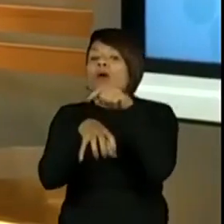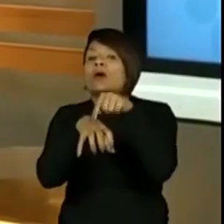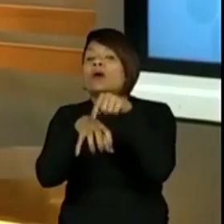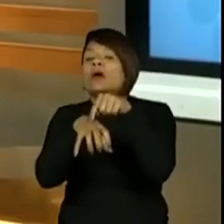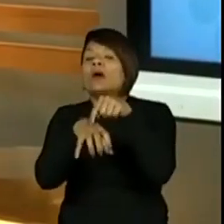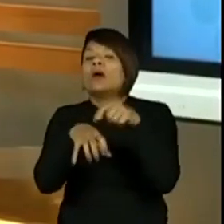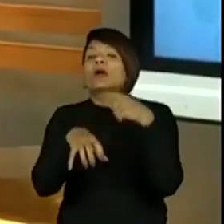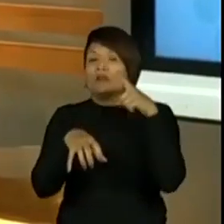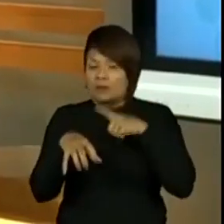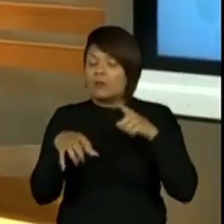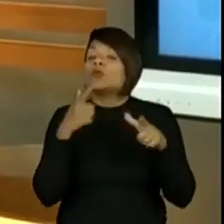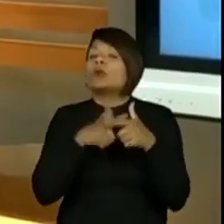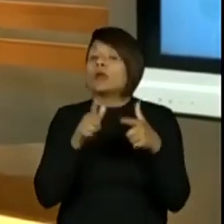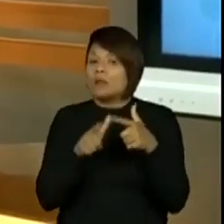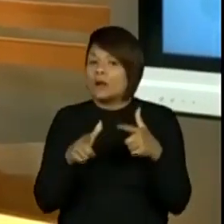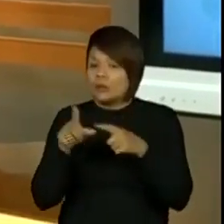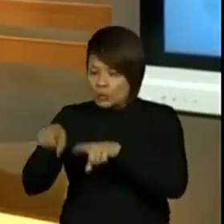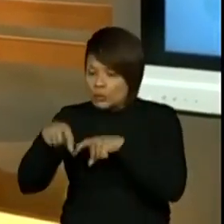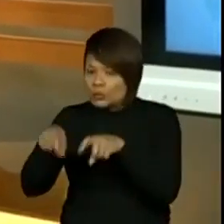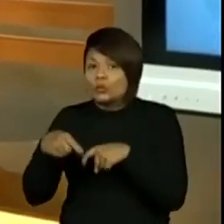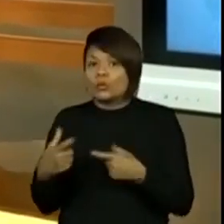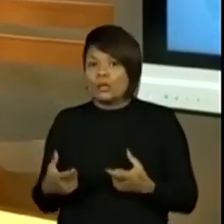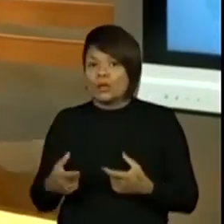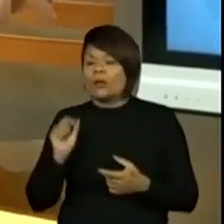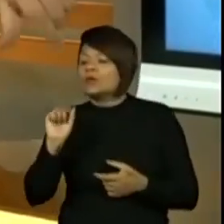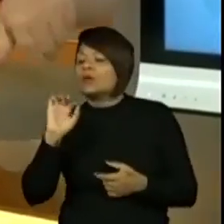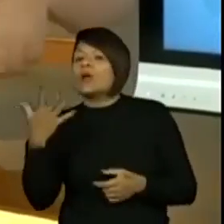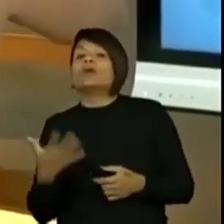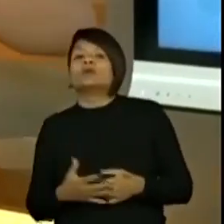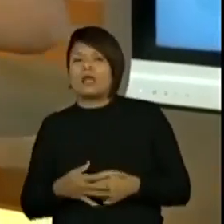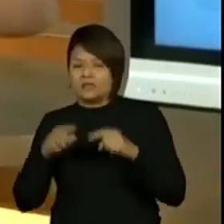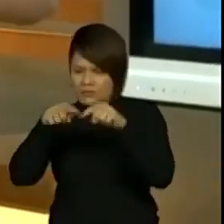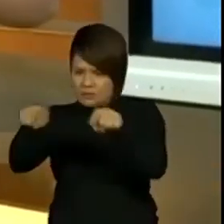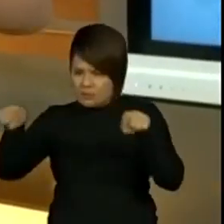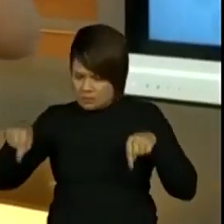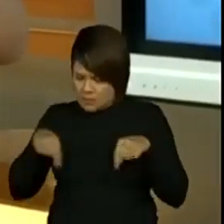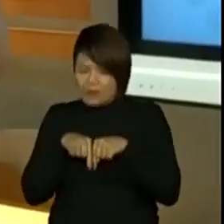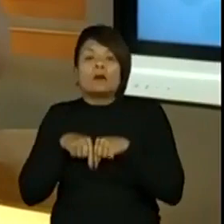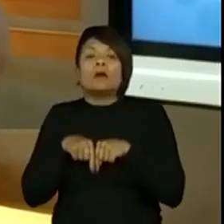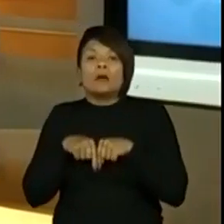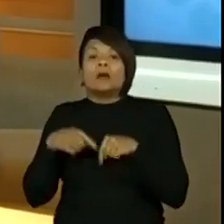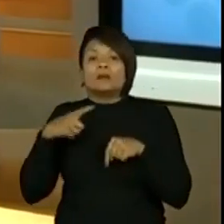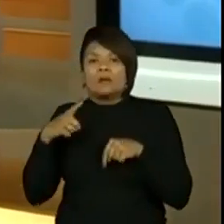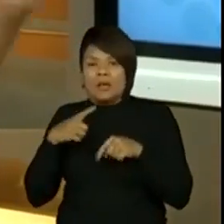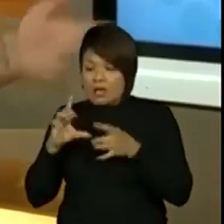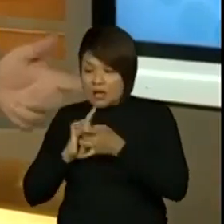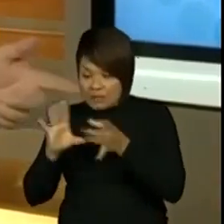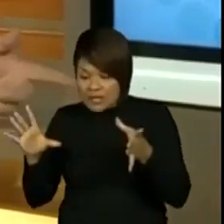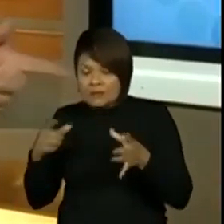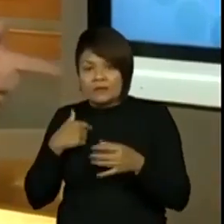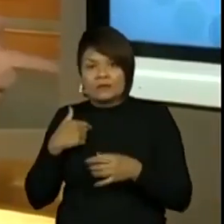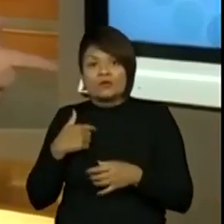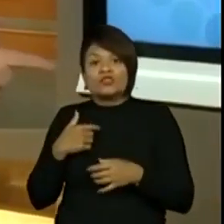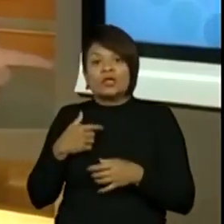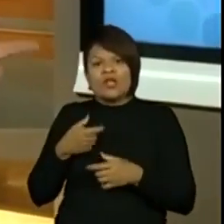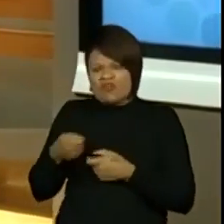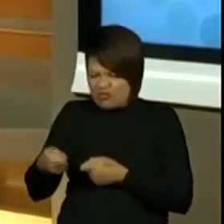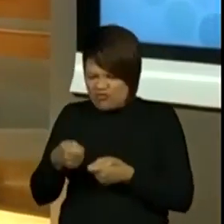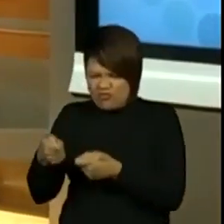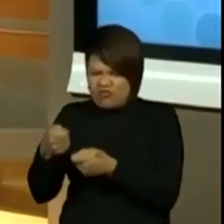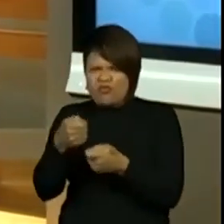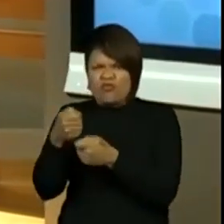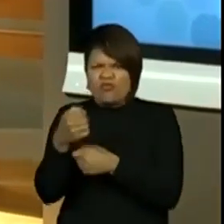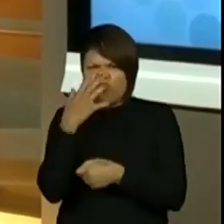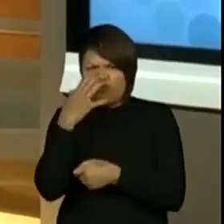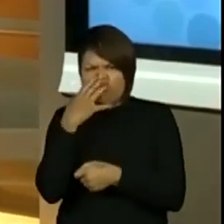A agricultura? Nessa agricultura, a liberação de agrotóxicos no ambiente? O